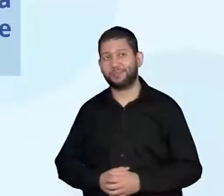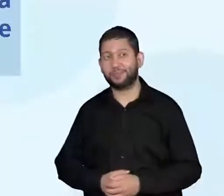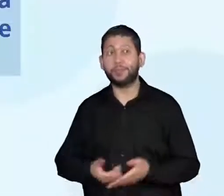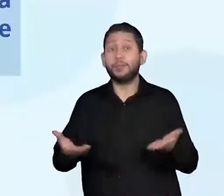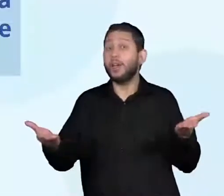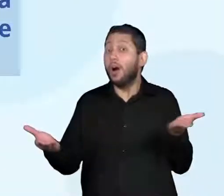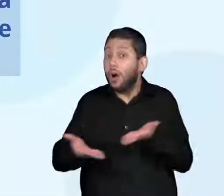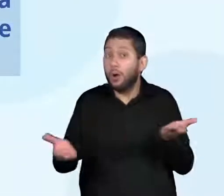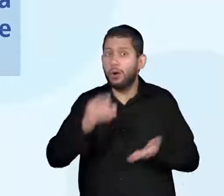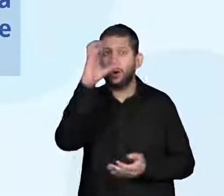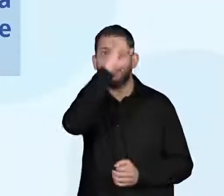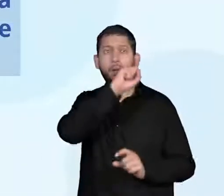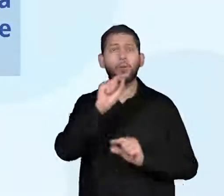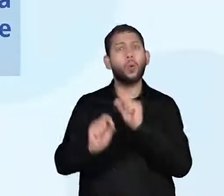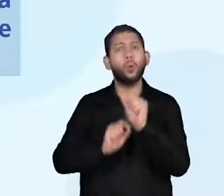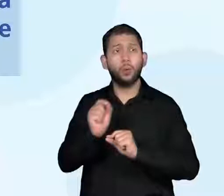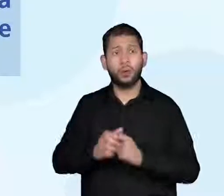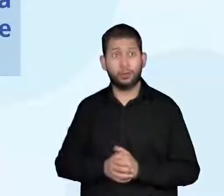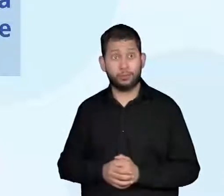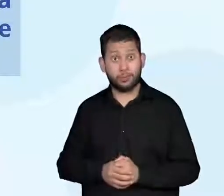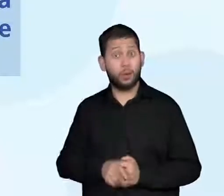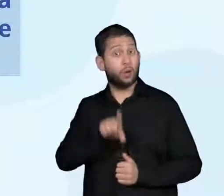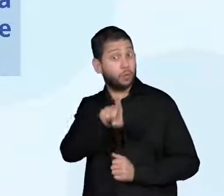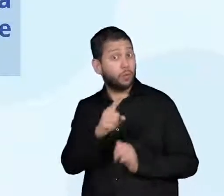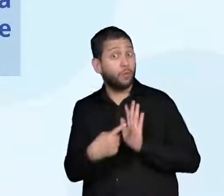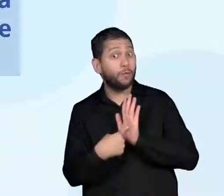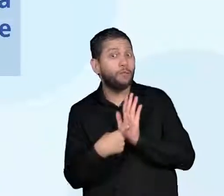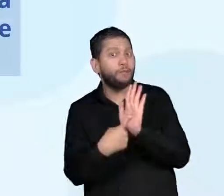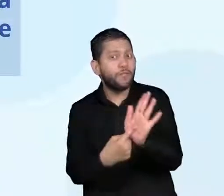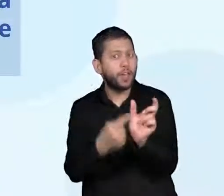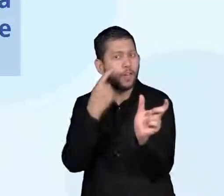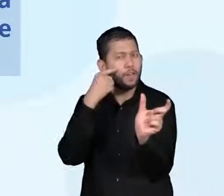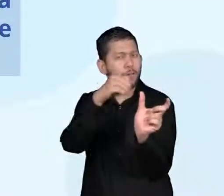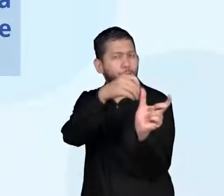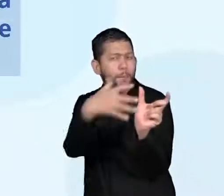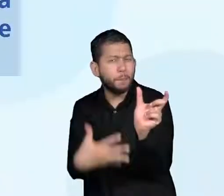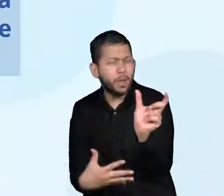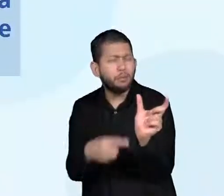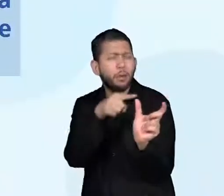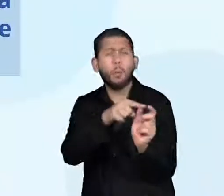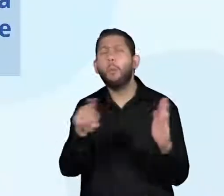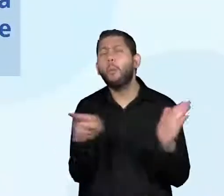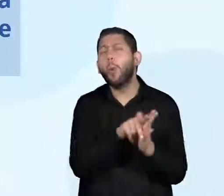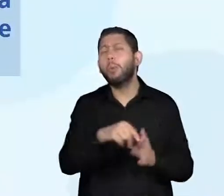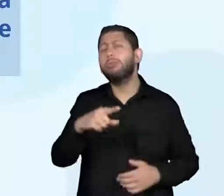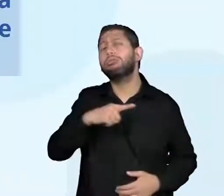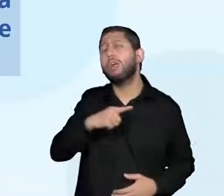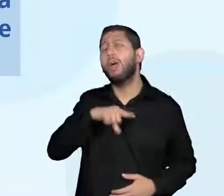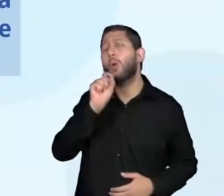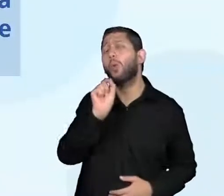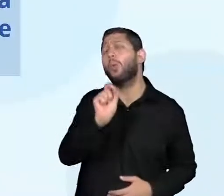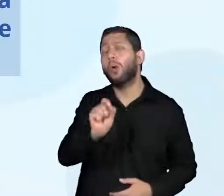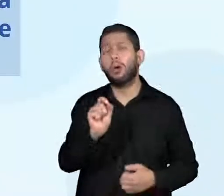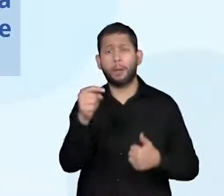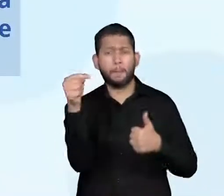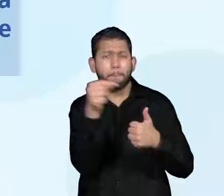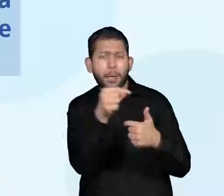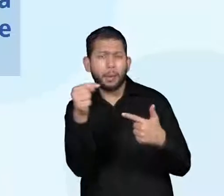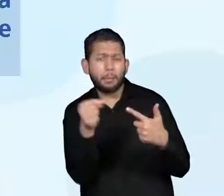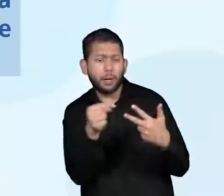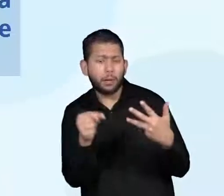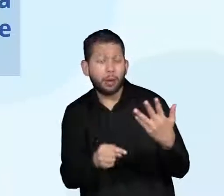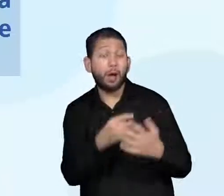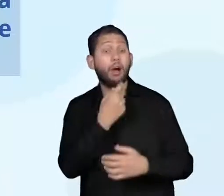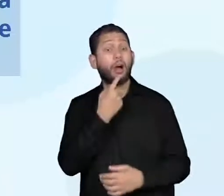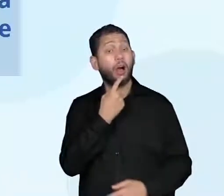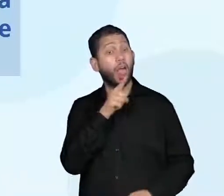O que vamos aprender? Nessa aula, você irá identificar algumas características de um